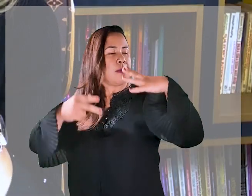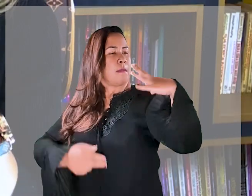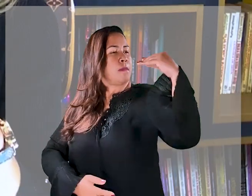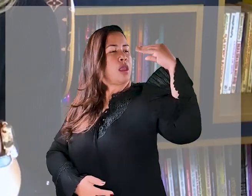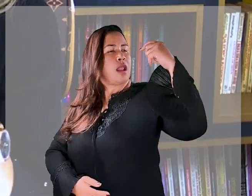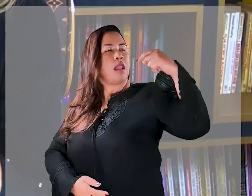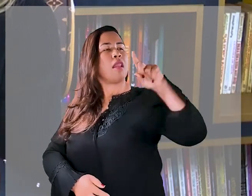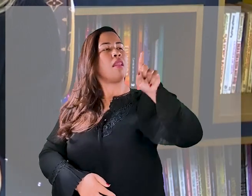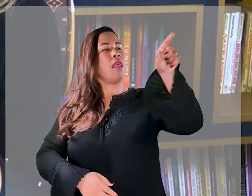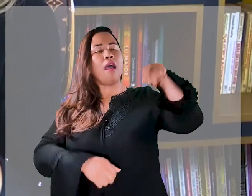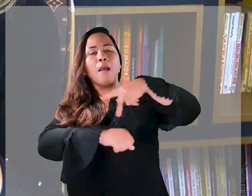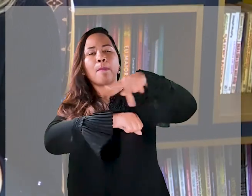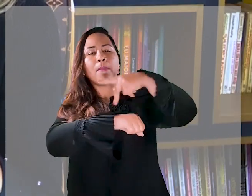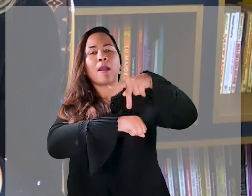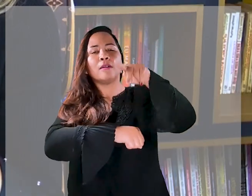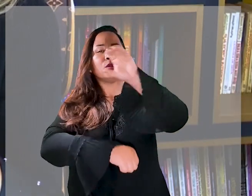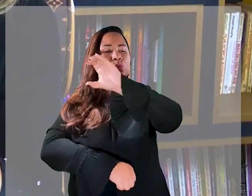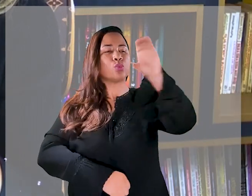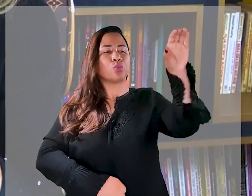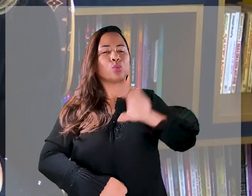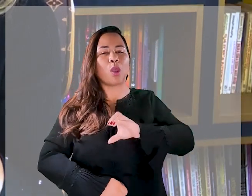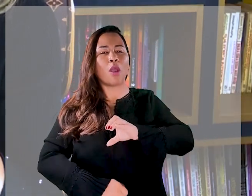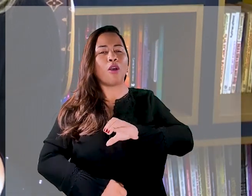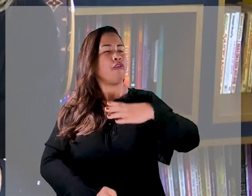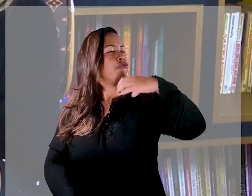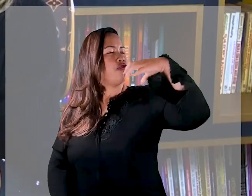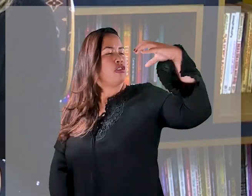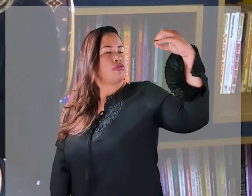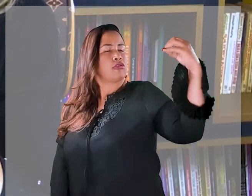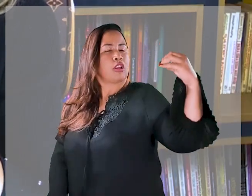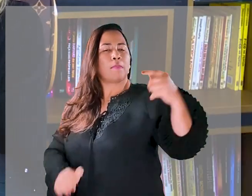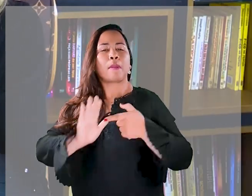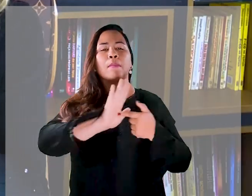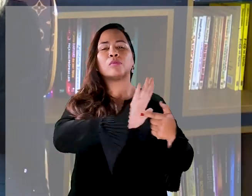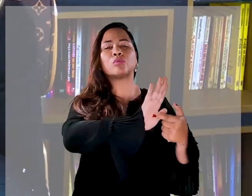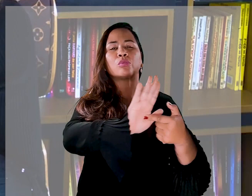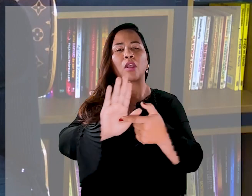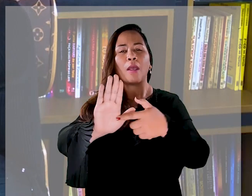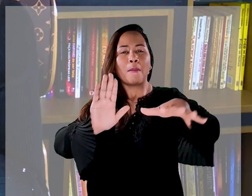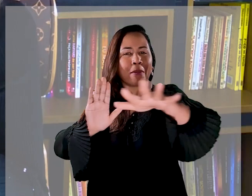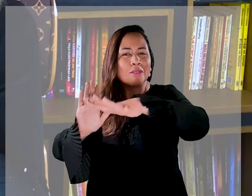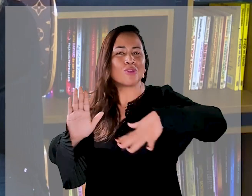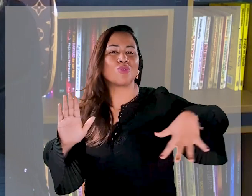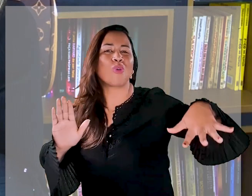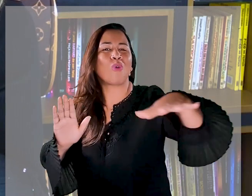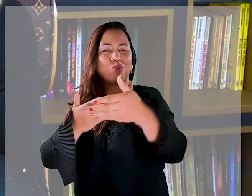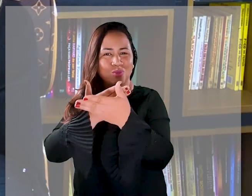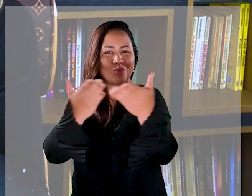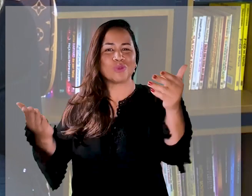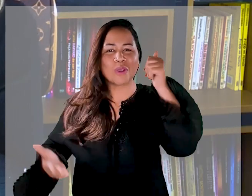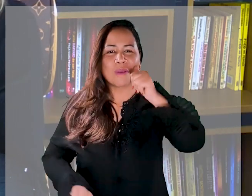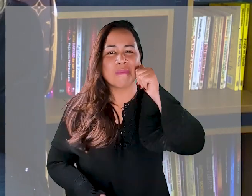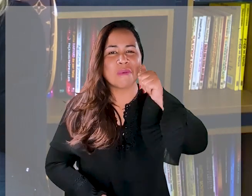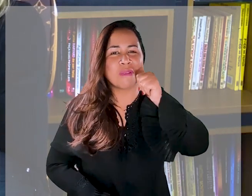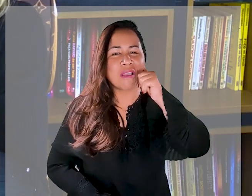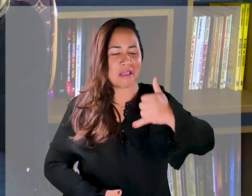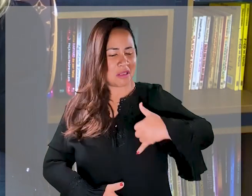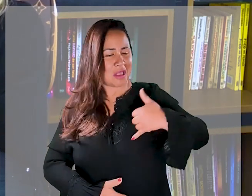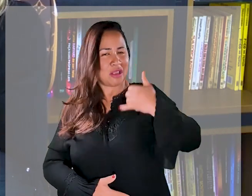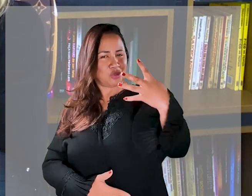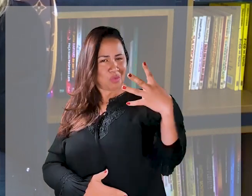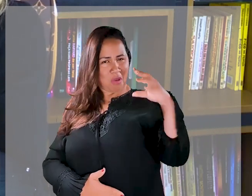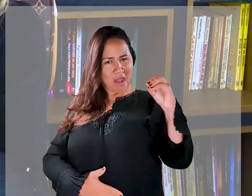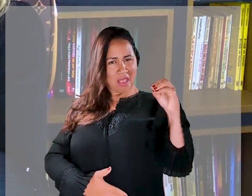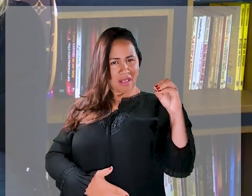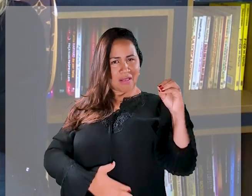mim. Por quê? Porque eu quero mostrar para todas vocês, mulheres, que mesmo sendo mãe de 3 filhos, mesmo tendo 41 anos, aquilo